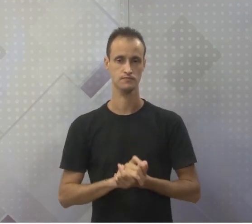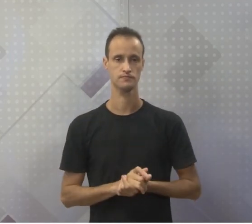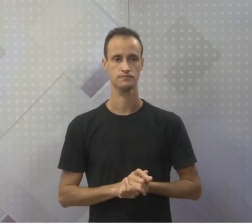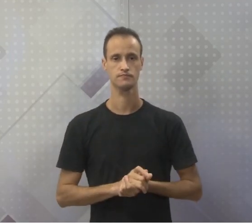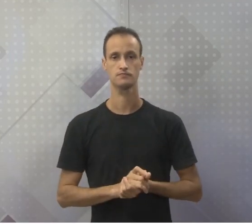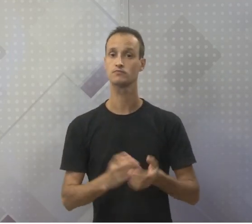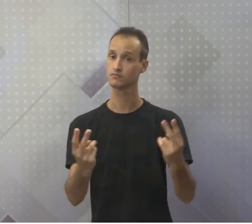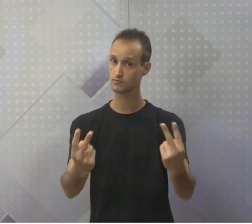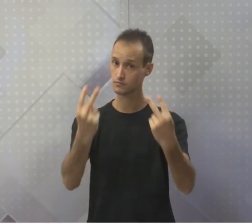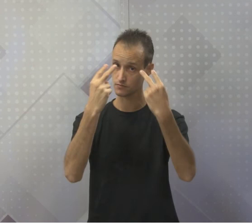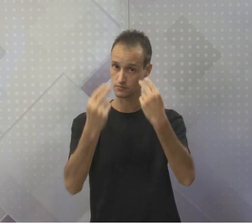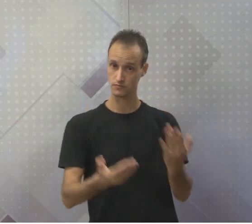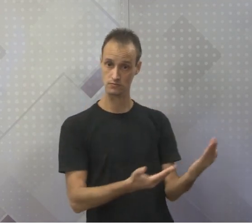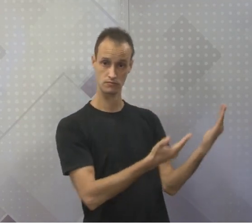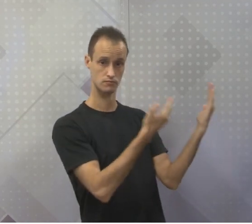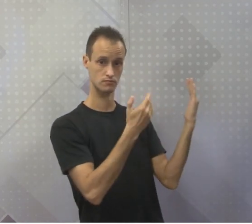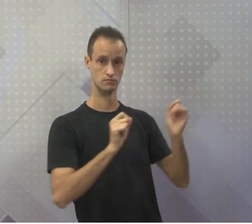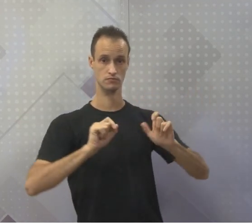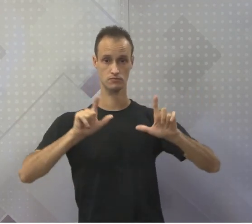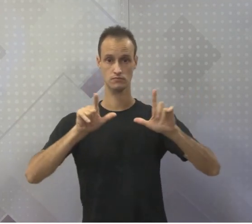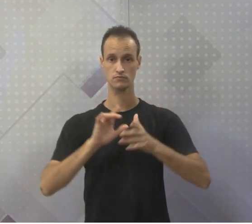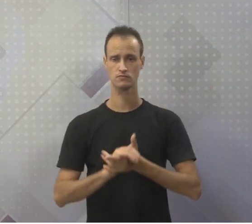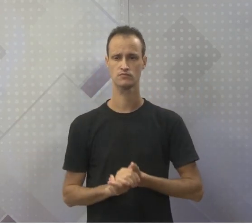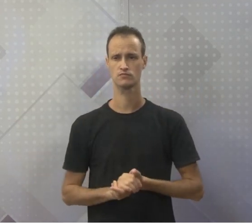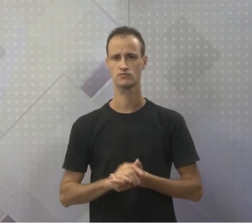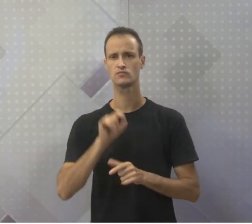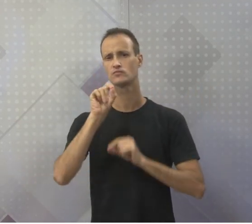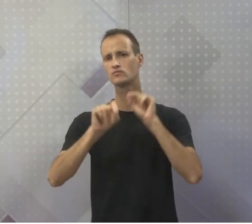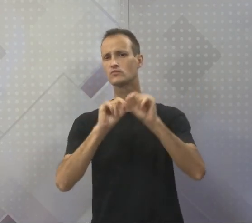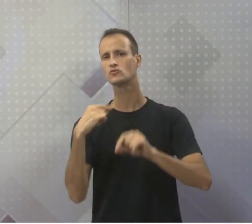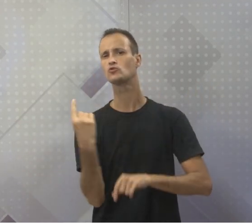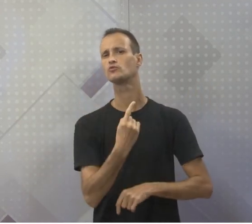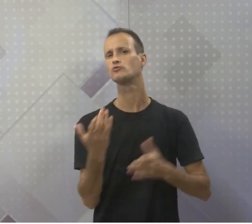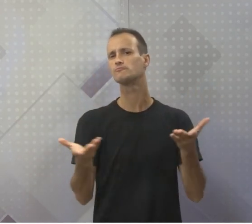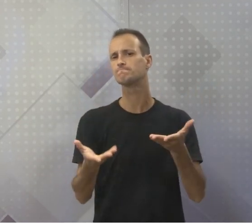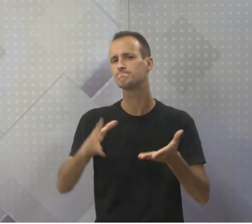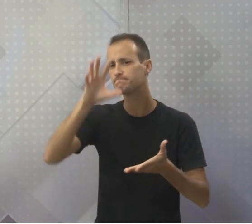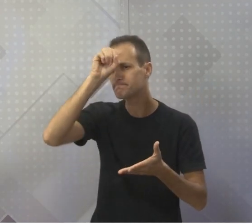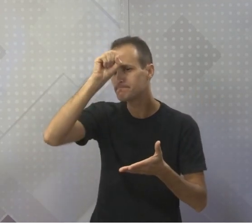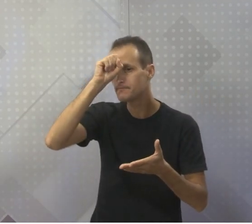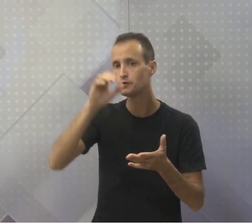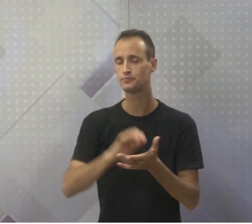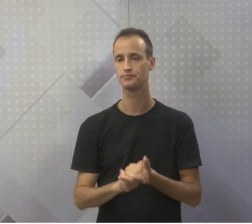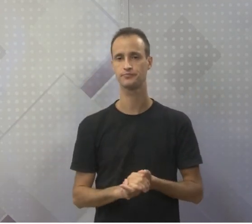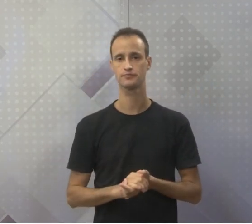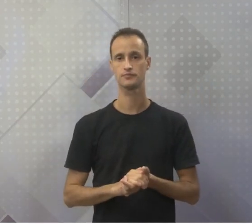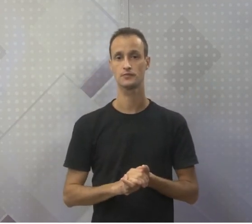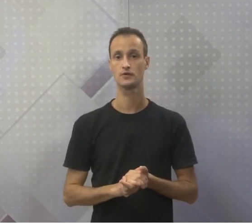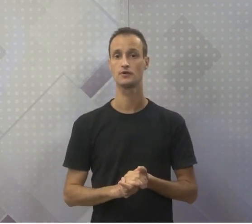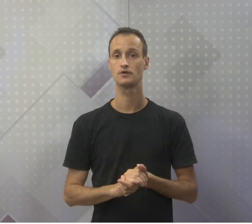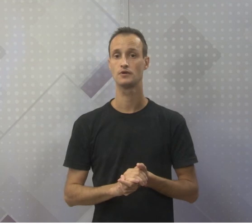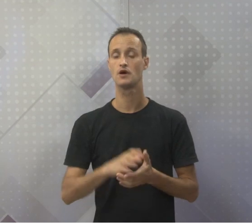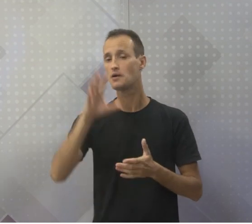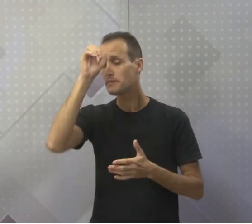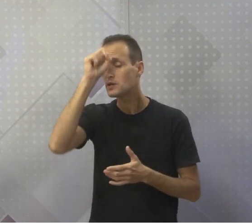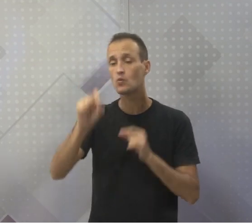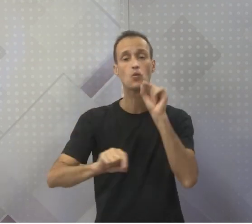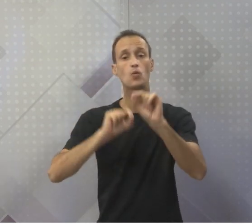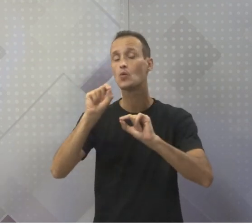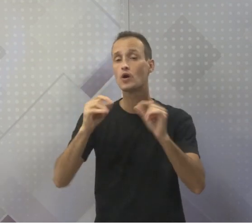cá, vem comigo no slide, né? O que a gente aprendeu na aula de hoje? O que a gente viu na aula de hoje? Aprendemos o